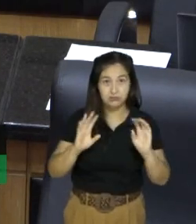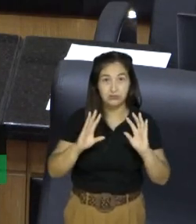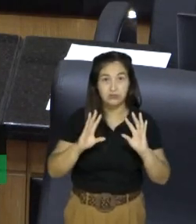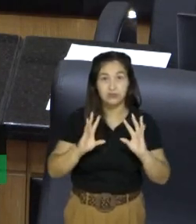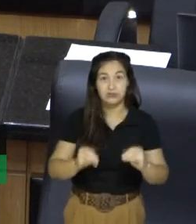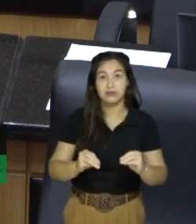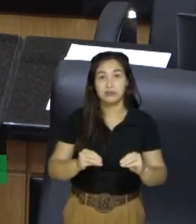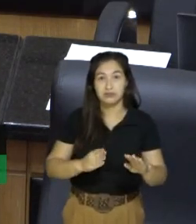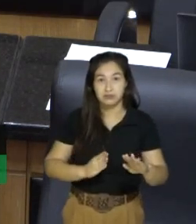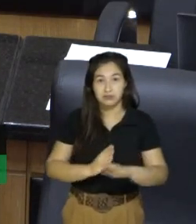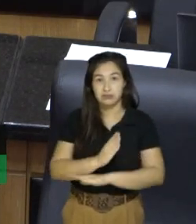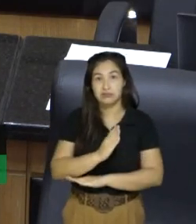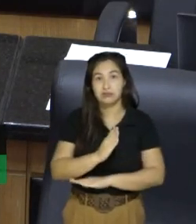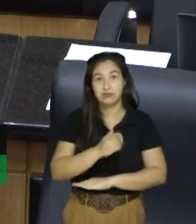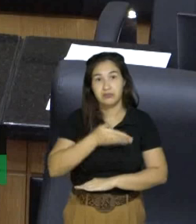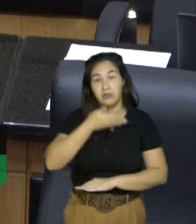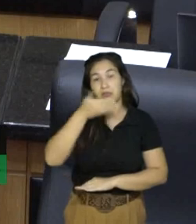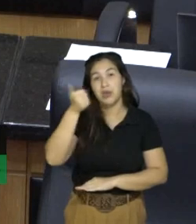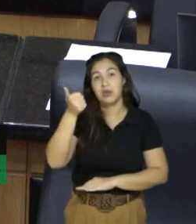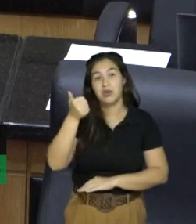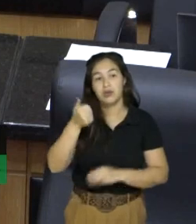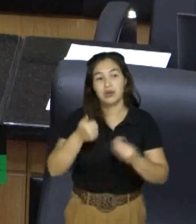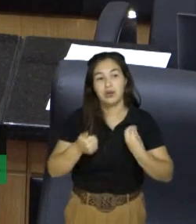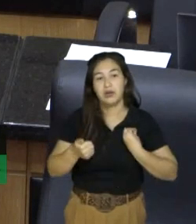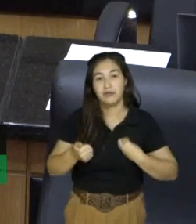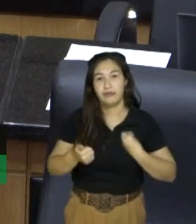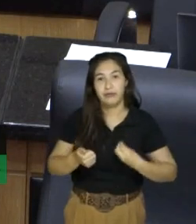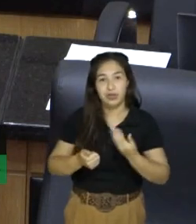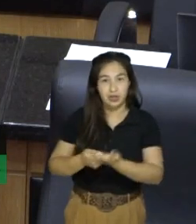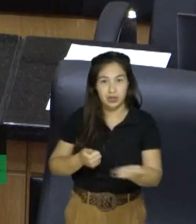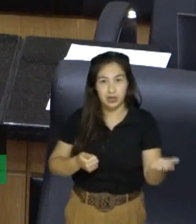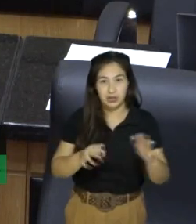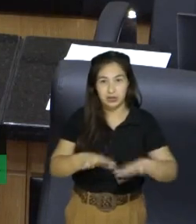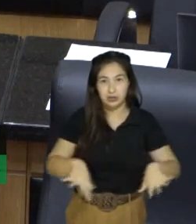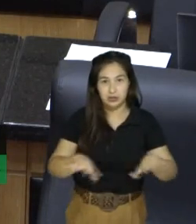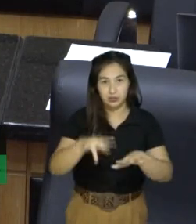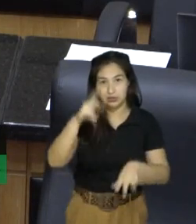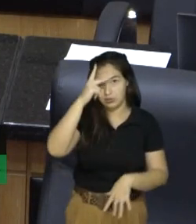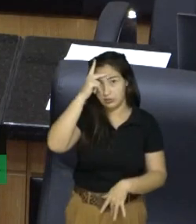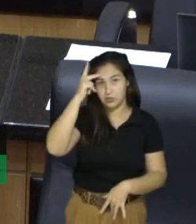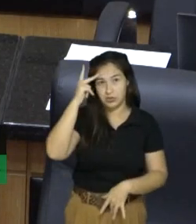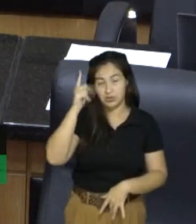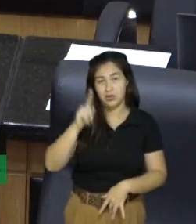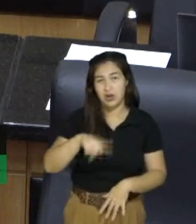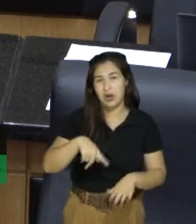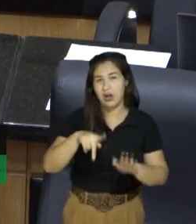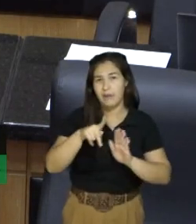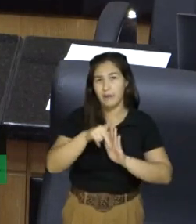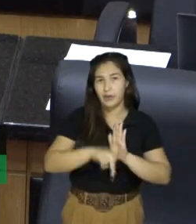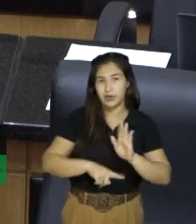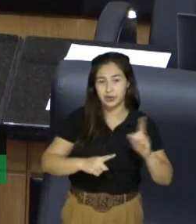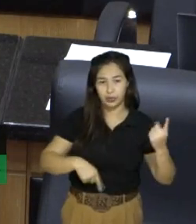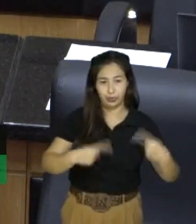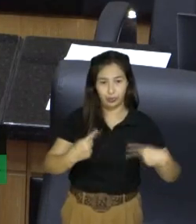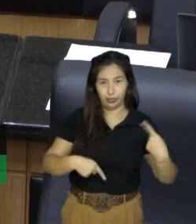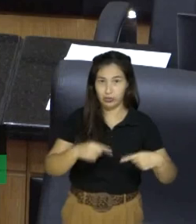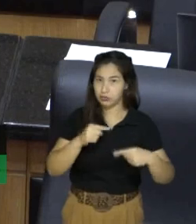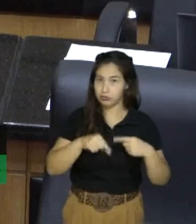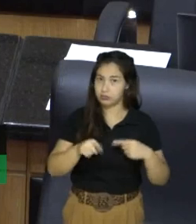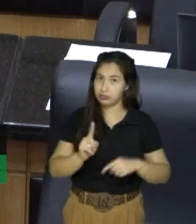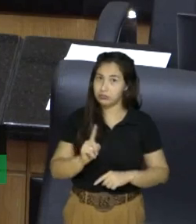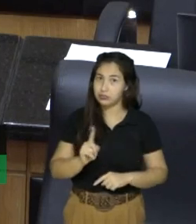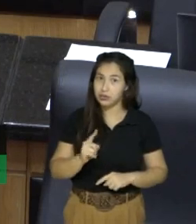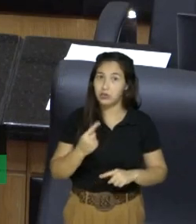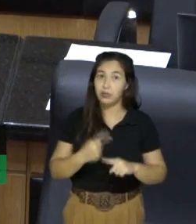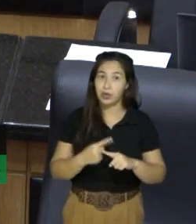melhor a vida do Catarinense Então não é não é não é um projeto político muito embora